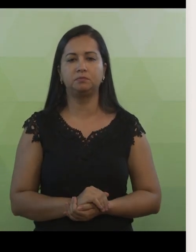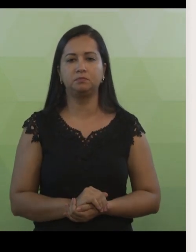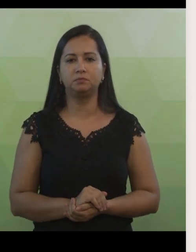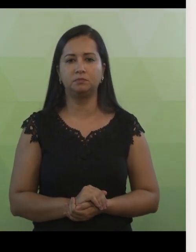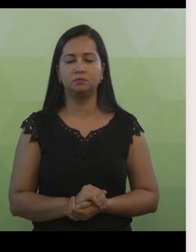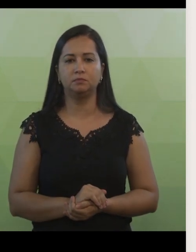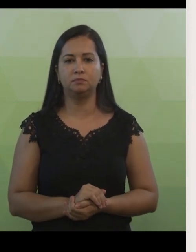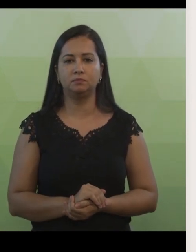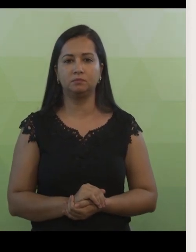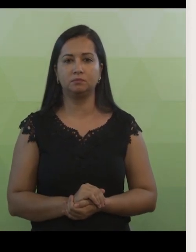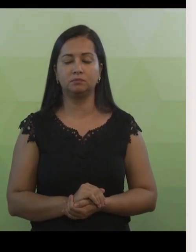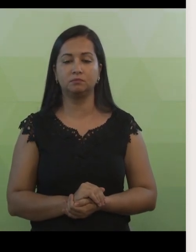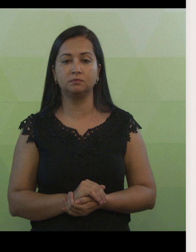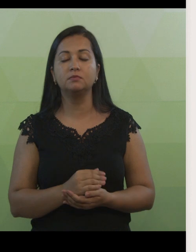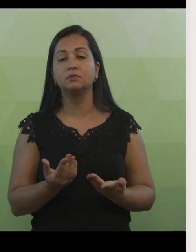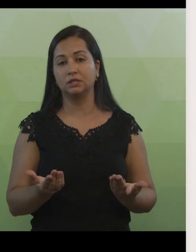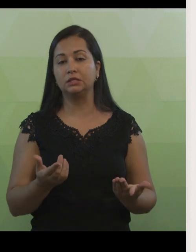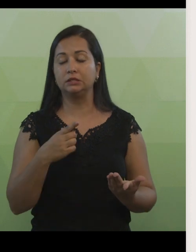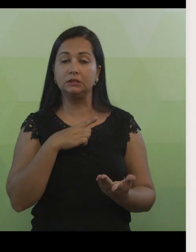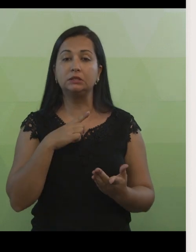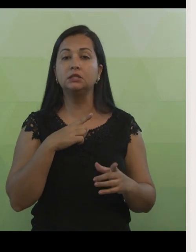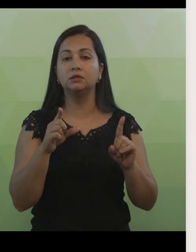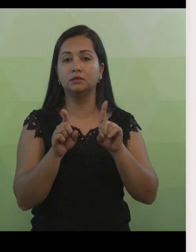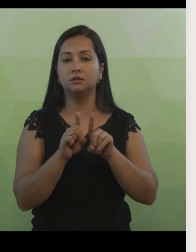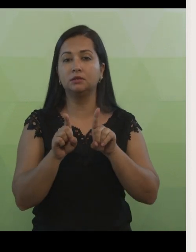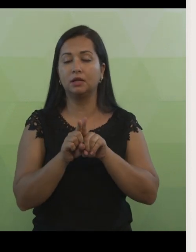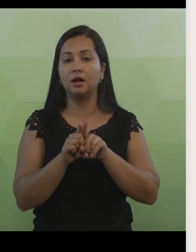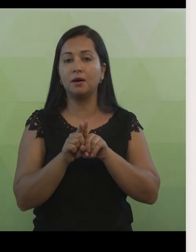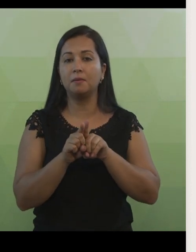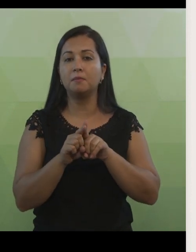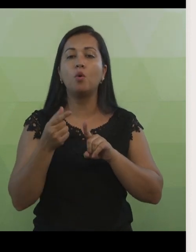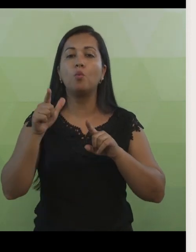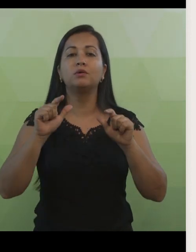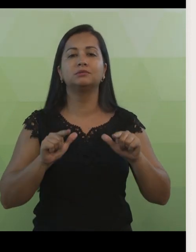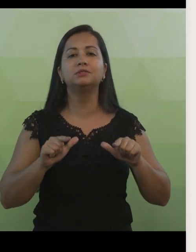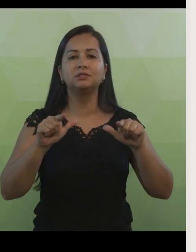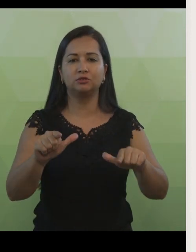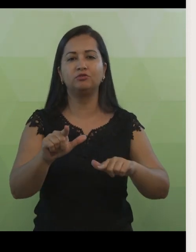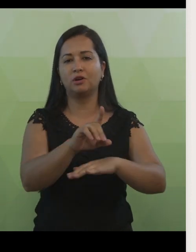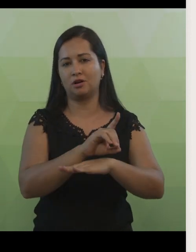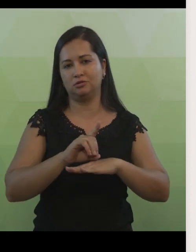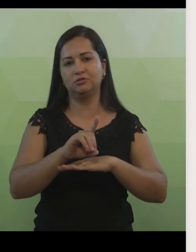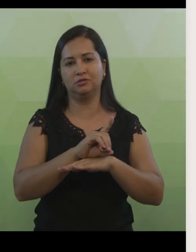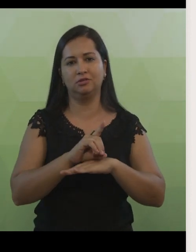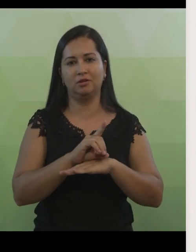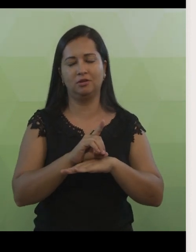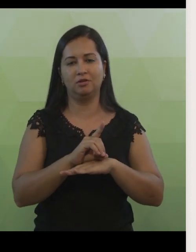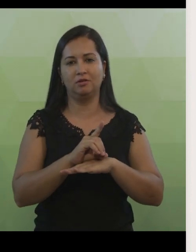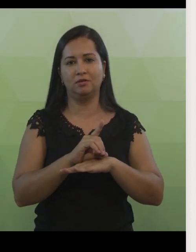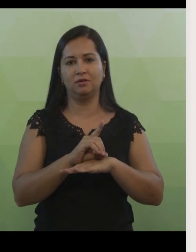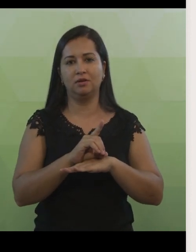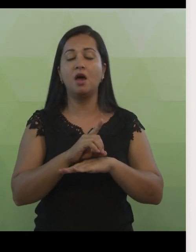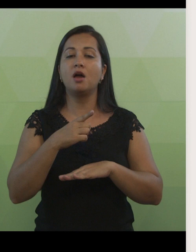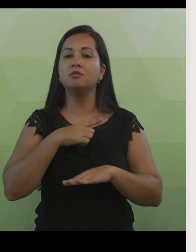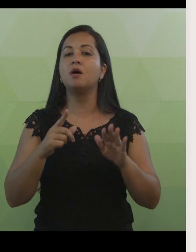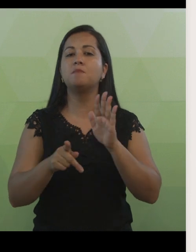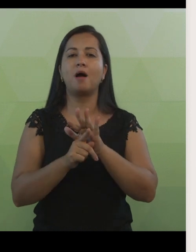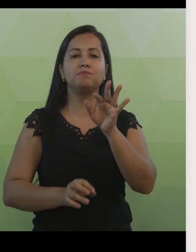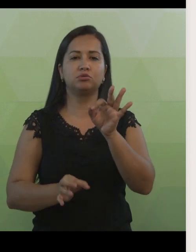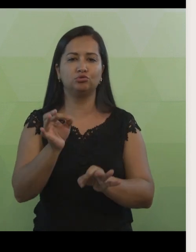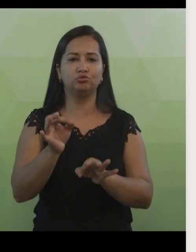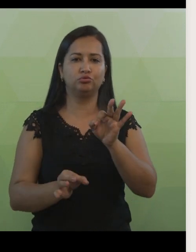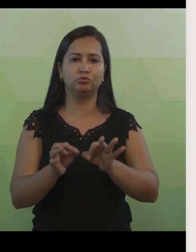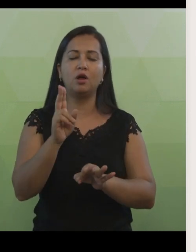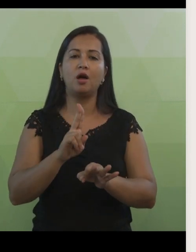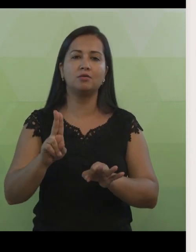Semelhante à ideia de assinatura digital, existe o conceito de certificado digital, que é um documento digital de validade jurídica que contém informações